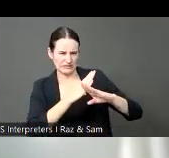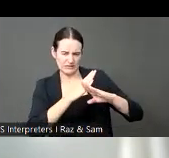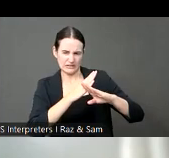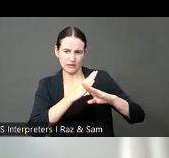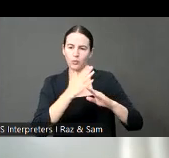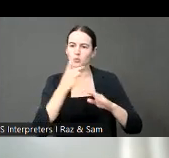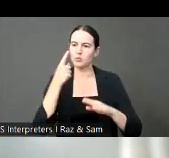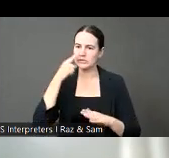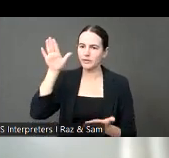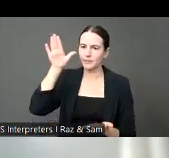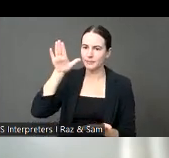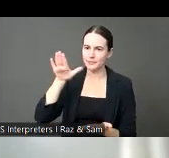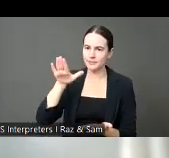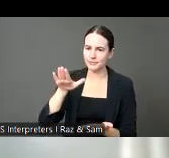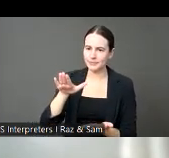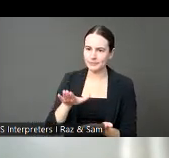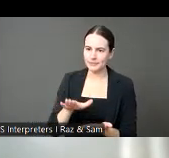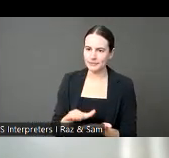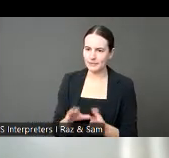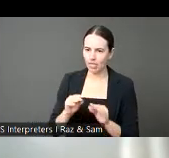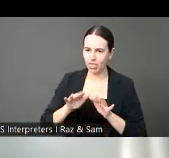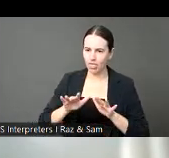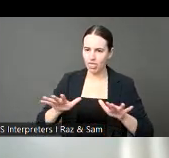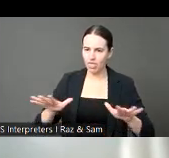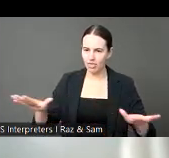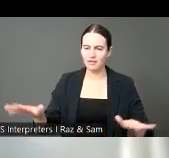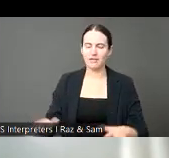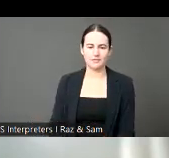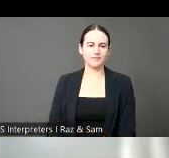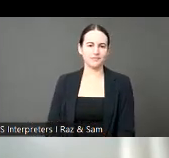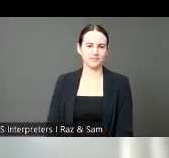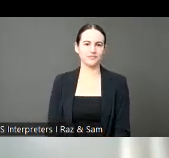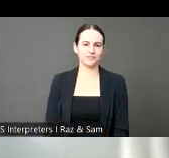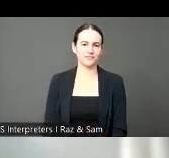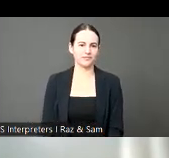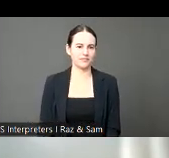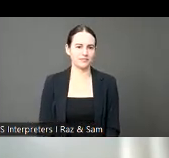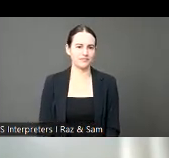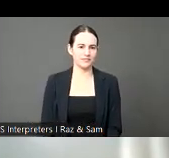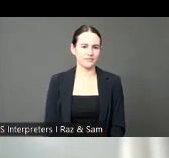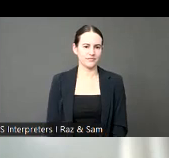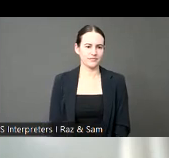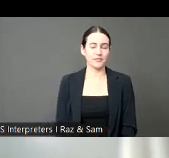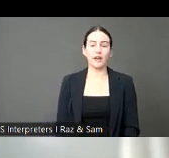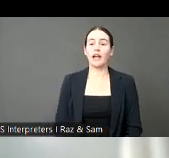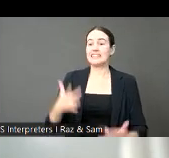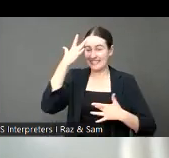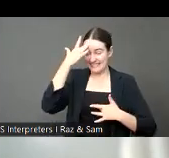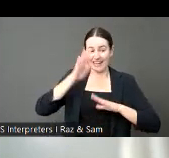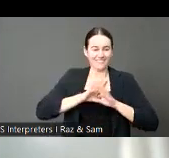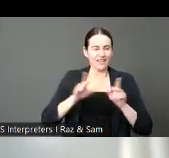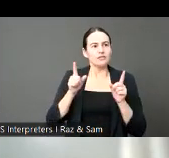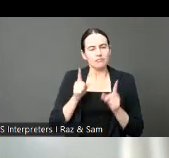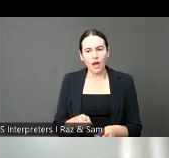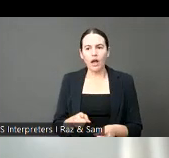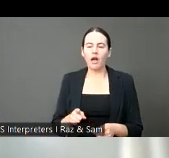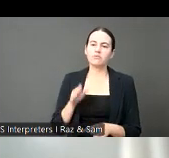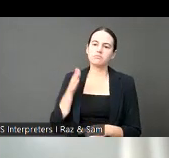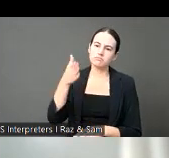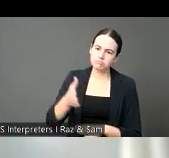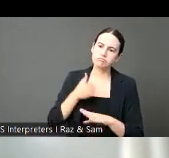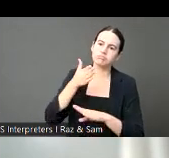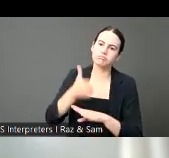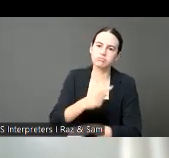forem acometidas, melhorando a qualidade de vida e reduzindo os gastos relacionados ao adoecimento a essas populações já tão